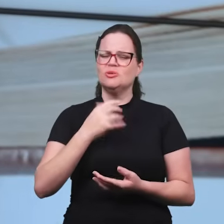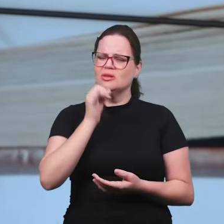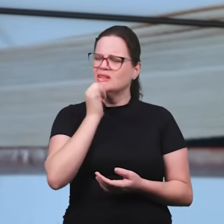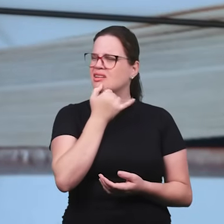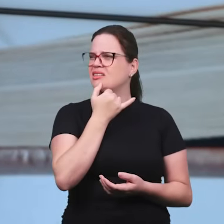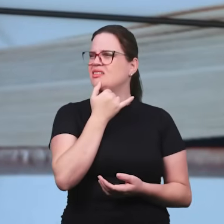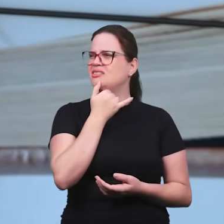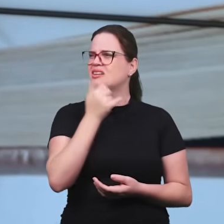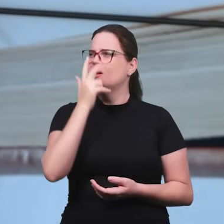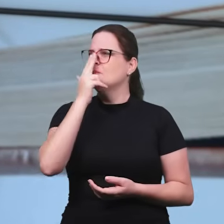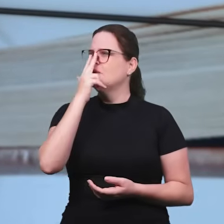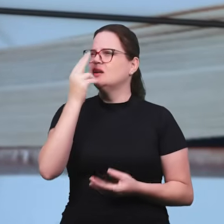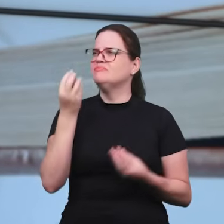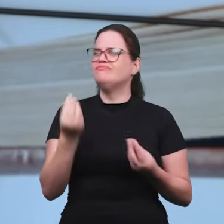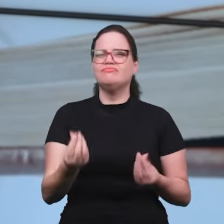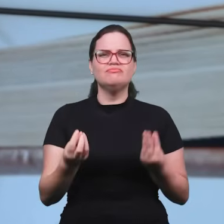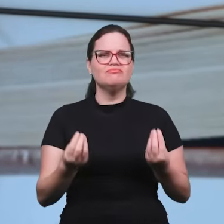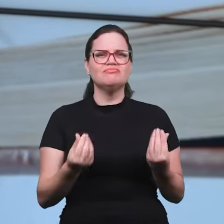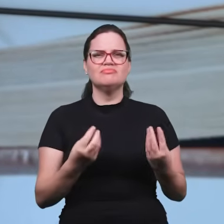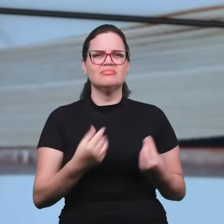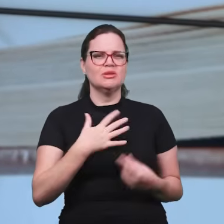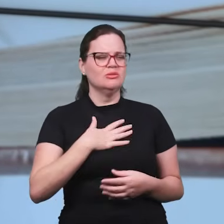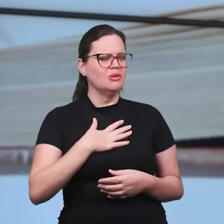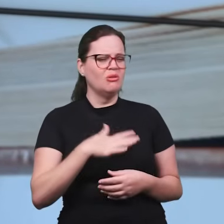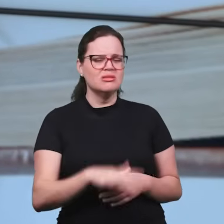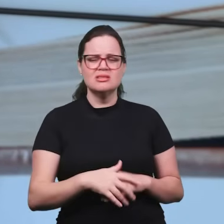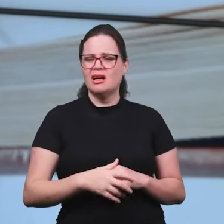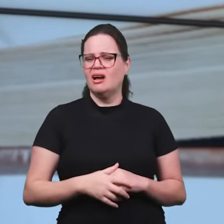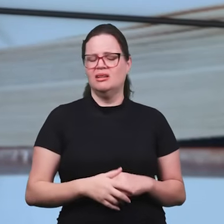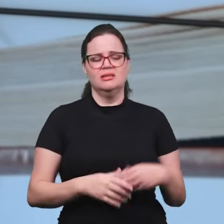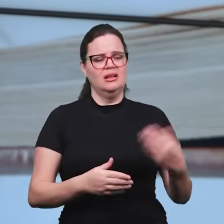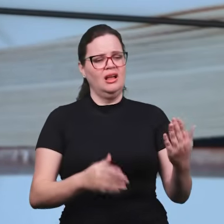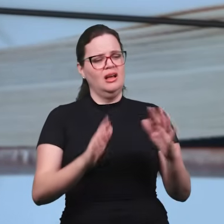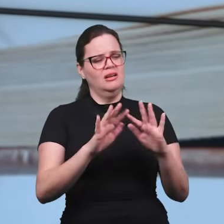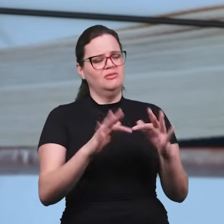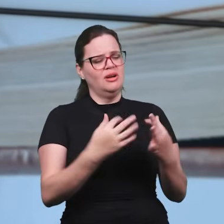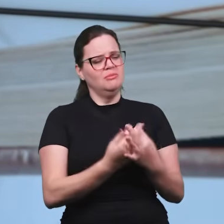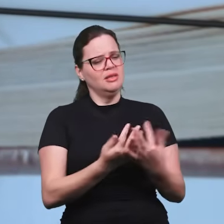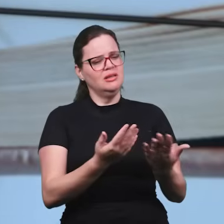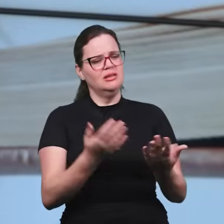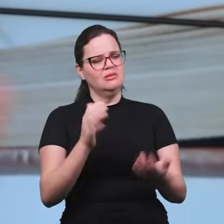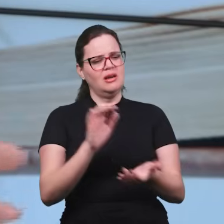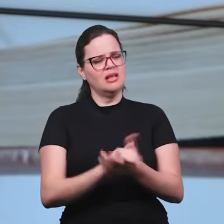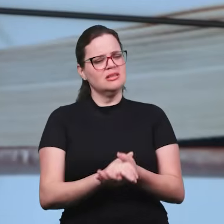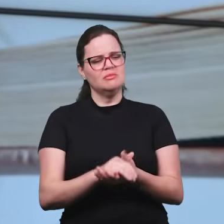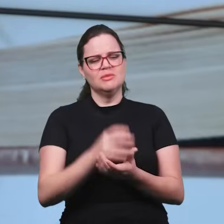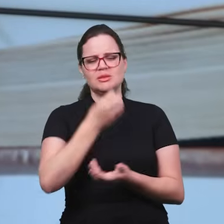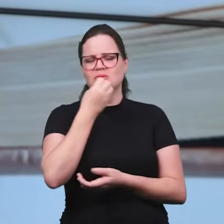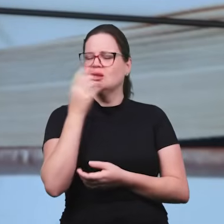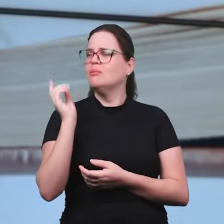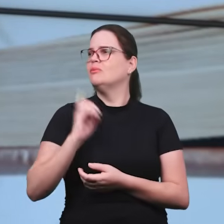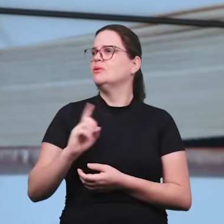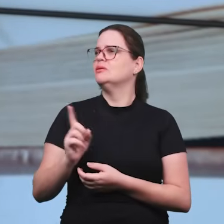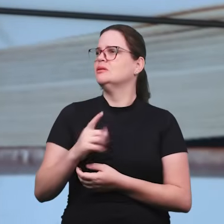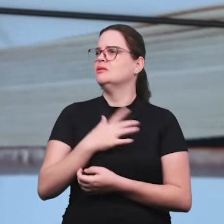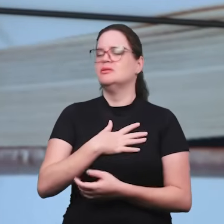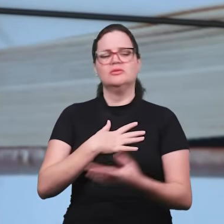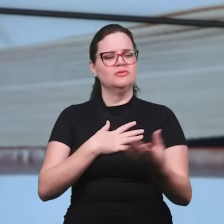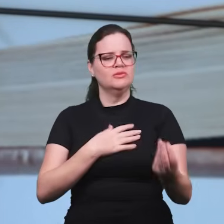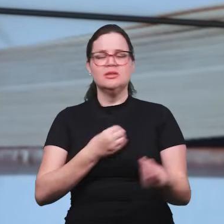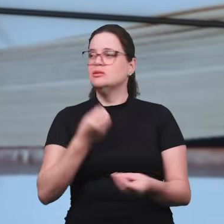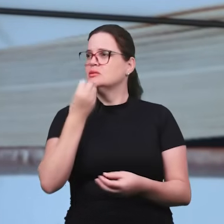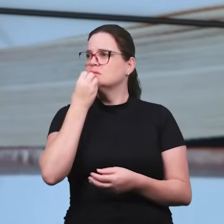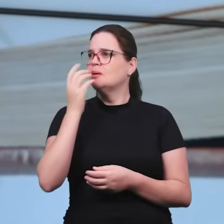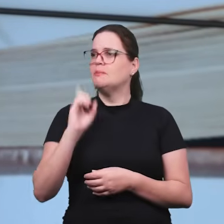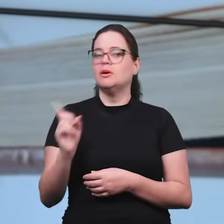insatisfeita. Eu ando tão insatisfeita com o lar que o Senhor me deu, com o casamento que o Senhor me deu, com os filhos que o Senhor me deu.